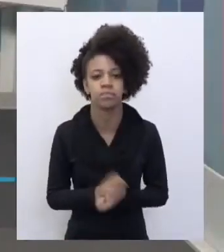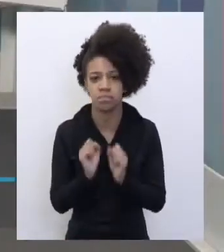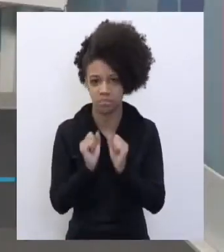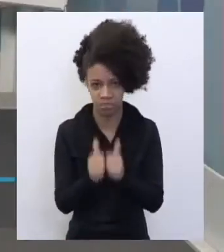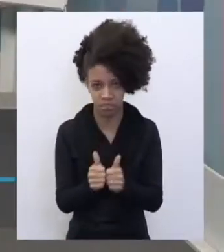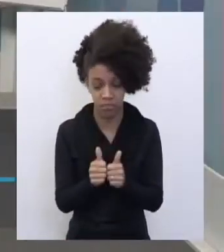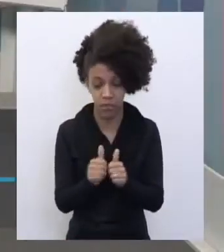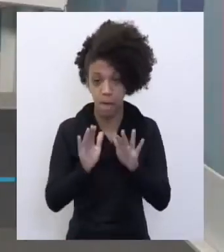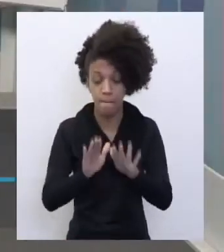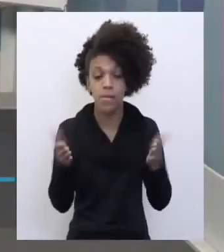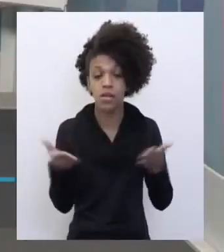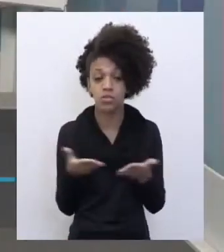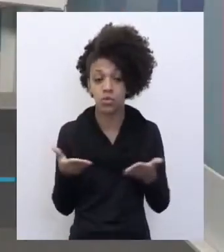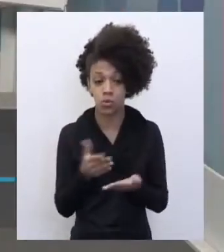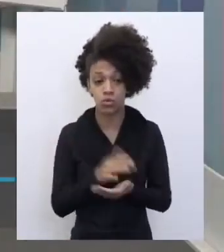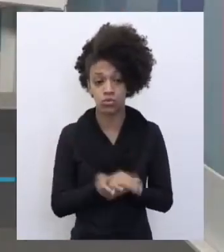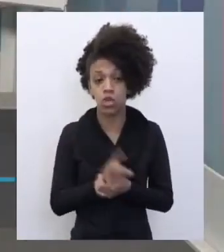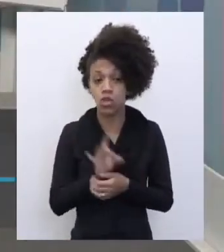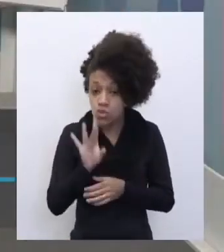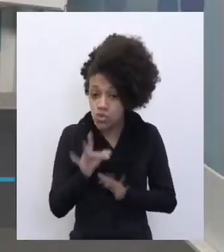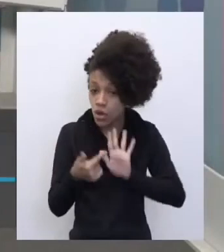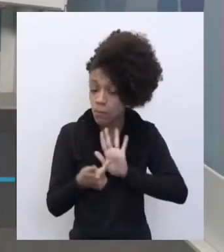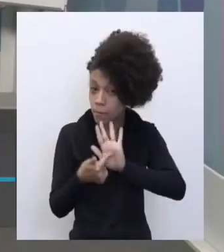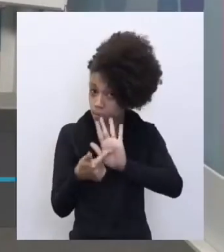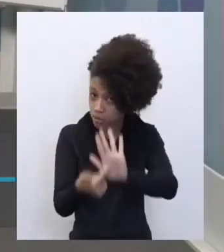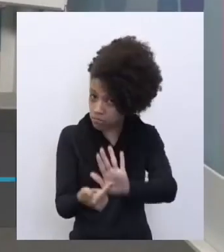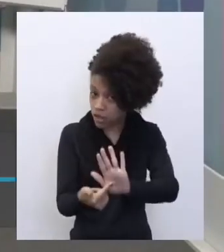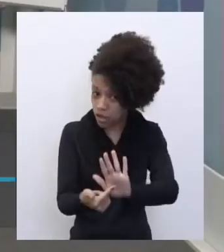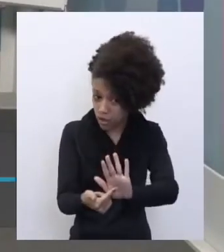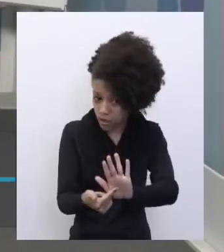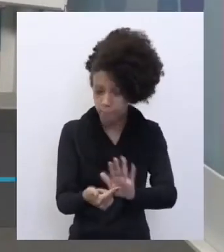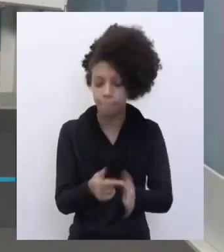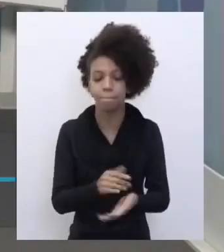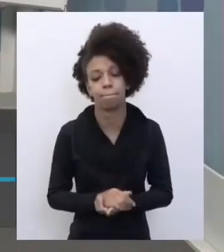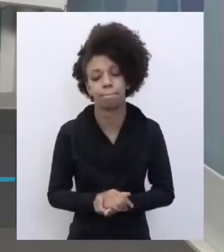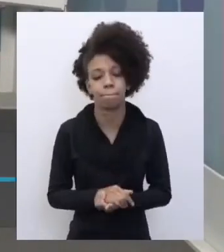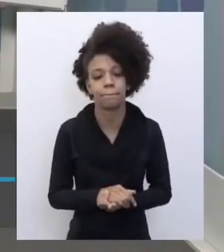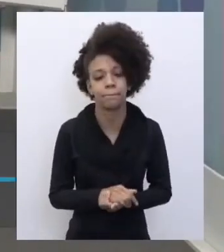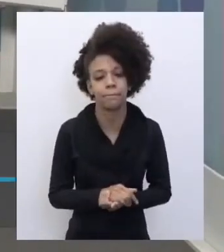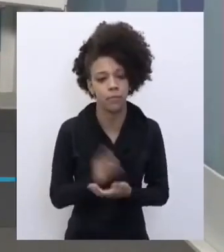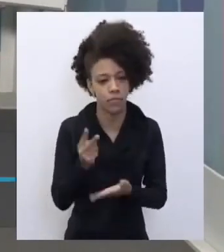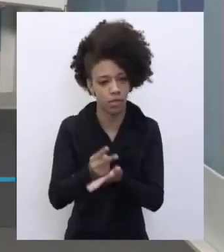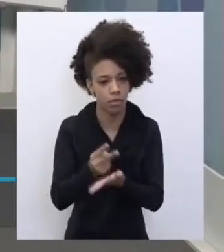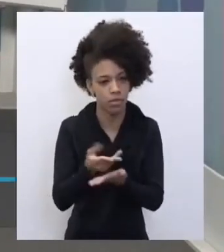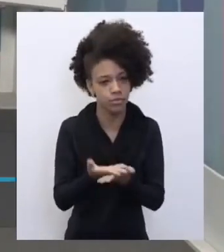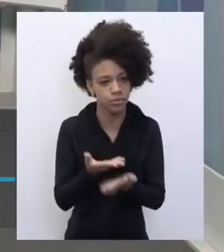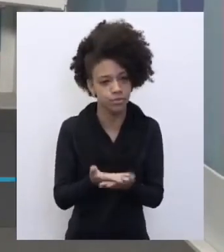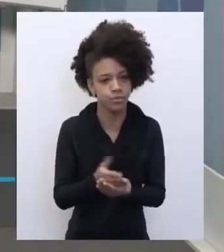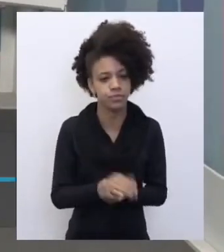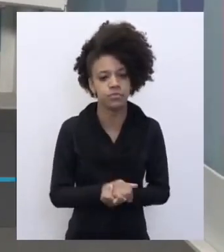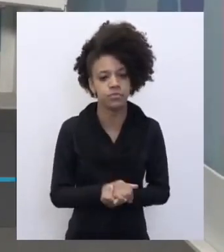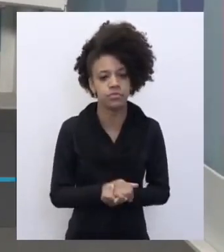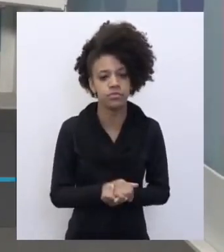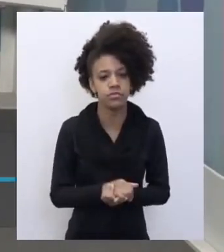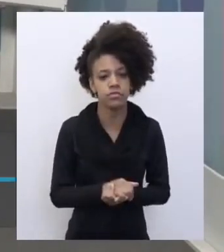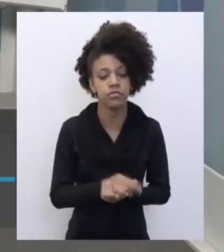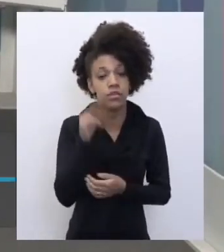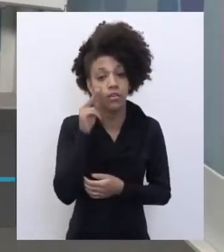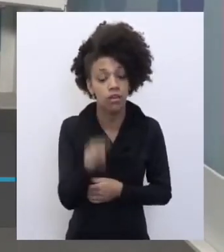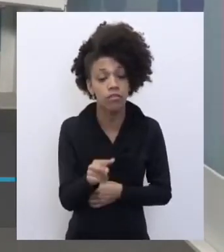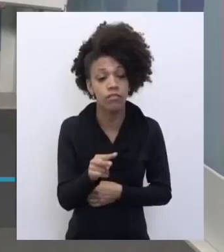Mas hoje foi só demonstração mesmo. Vamos seguir nossa aula porque a gente ainda vai